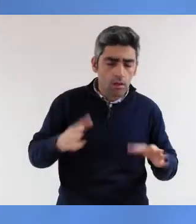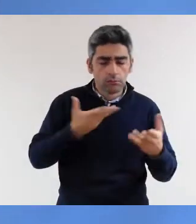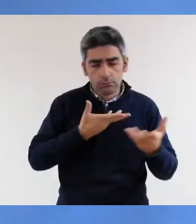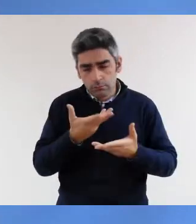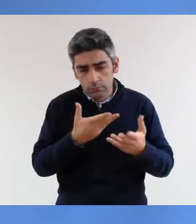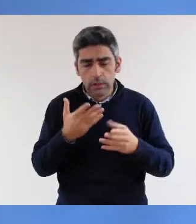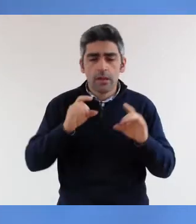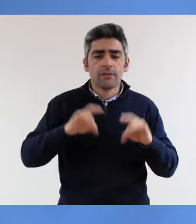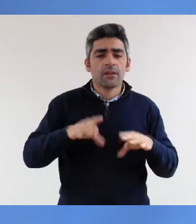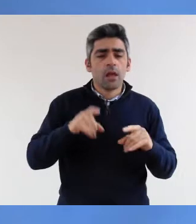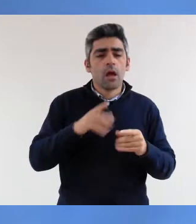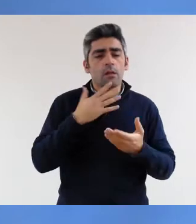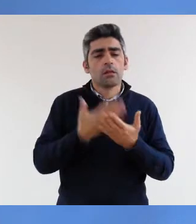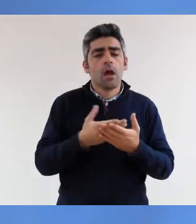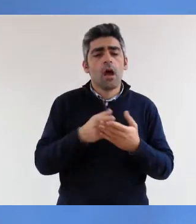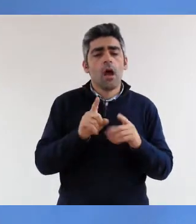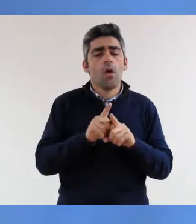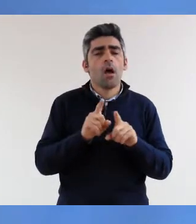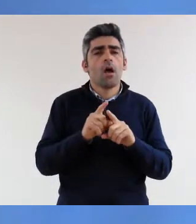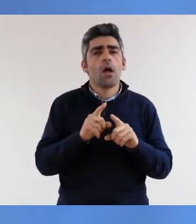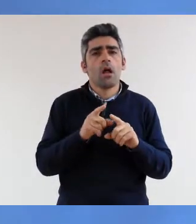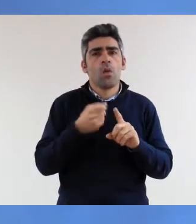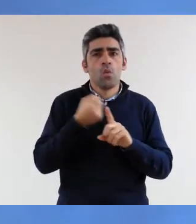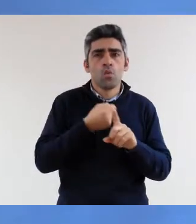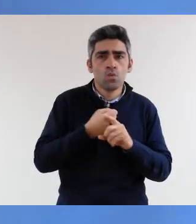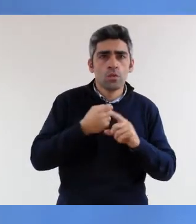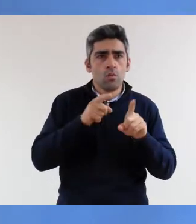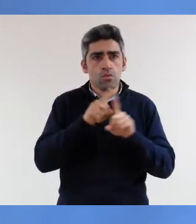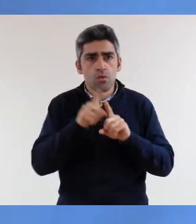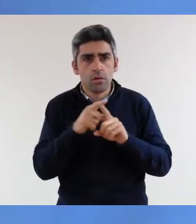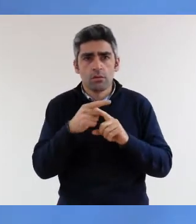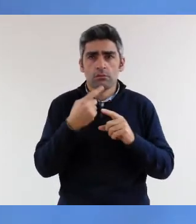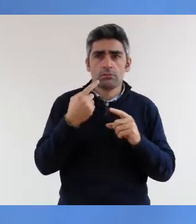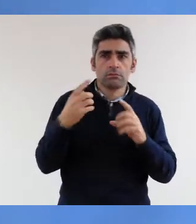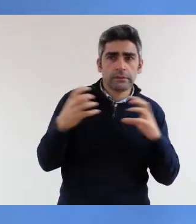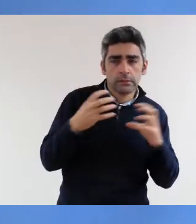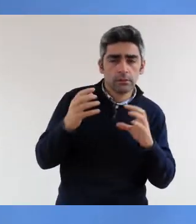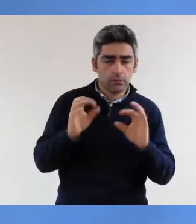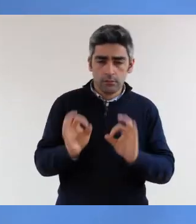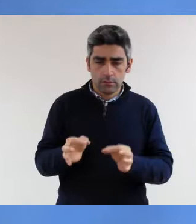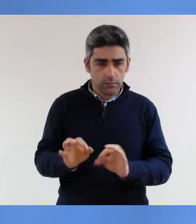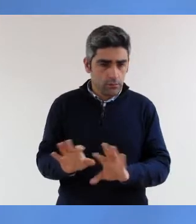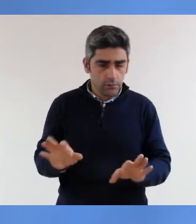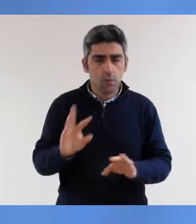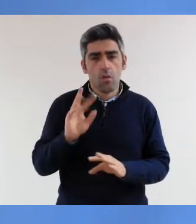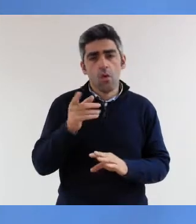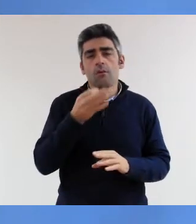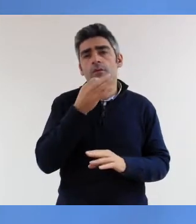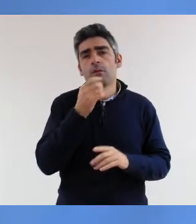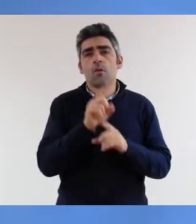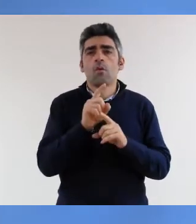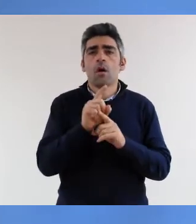de inscrição e sensatez devendo evitar-se convertemos em instrumento de luta política